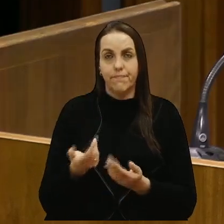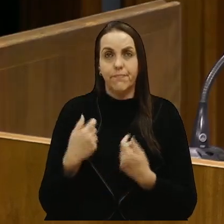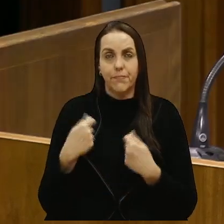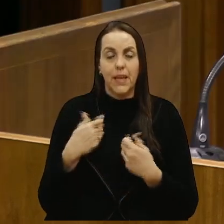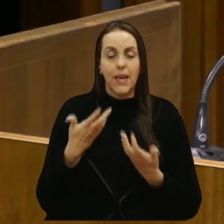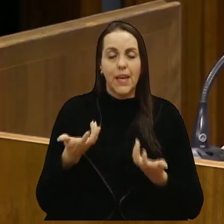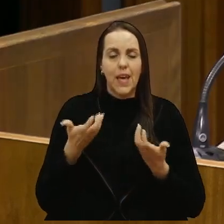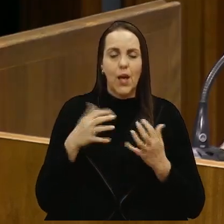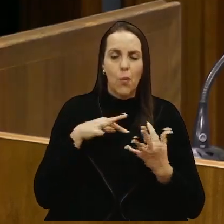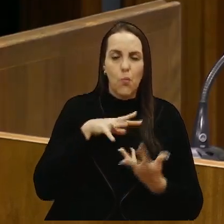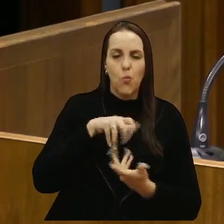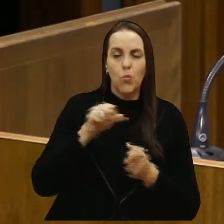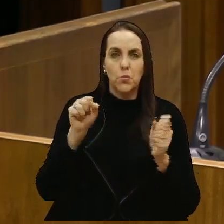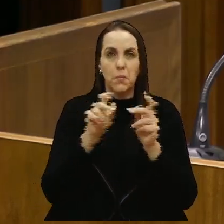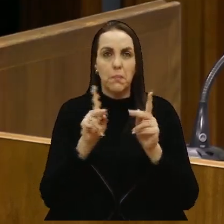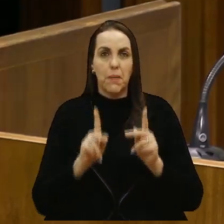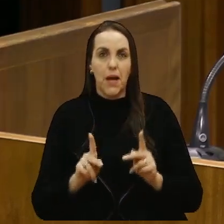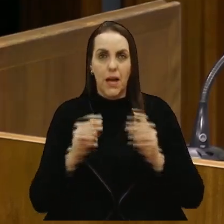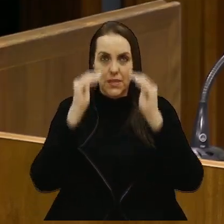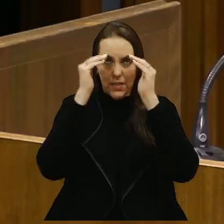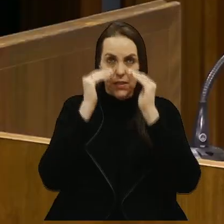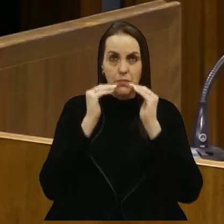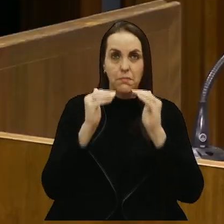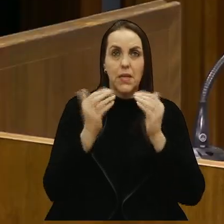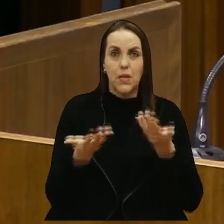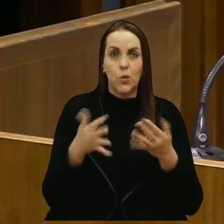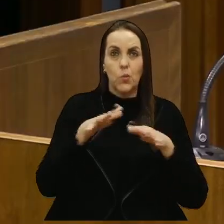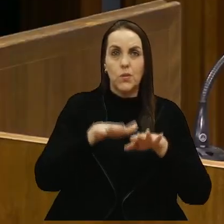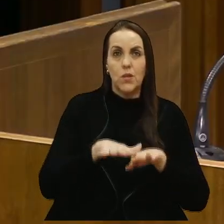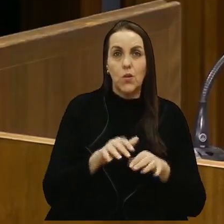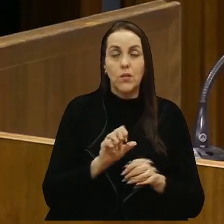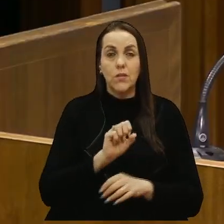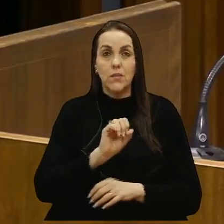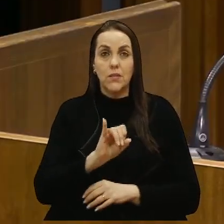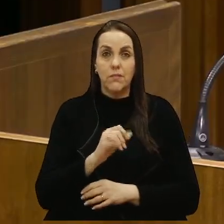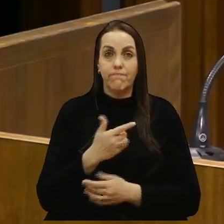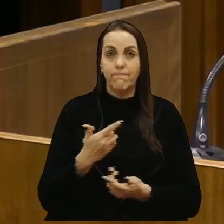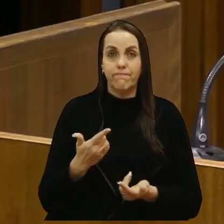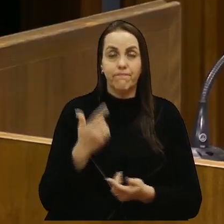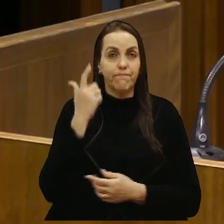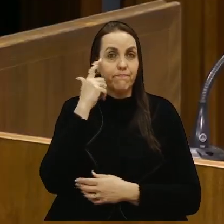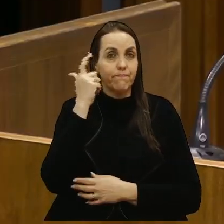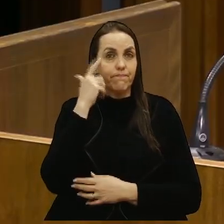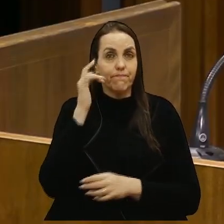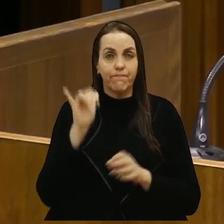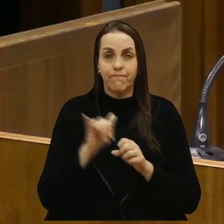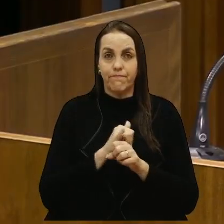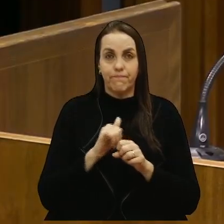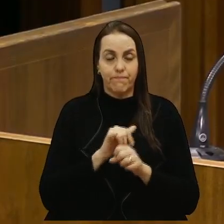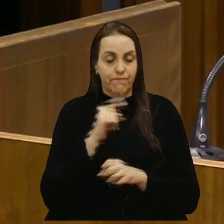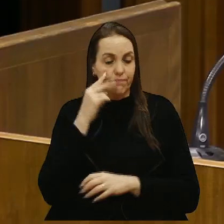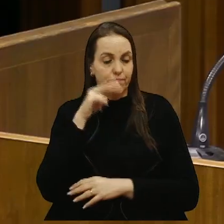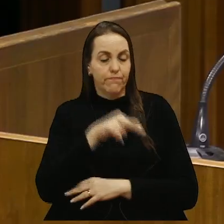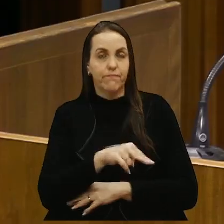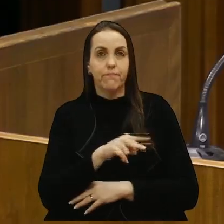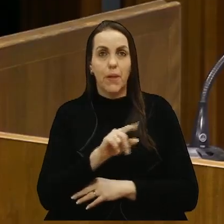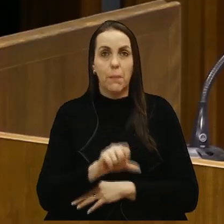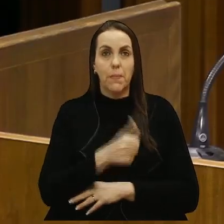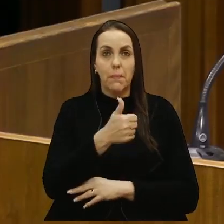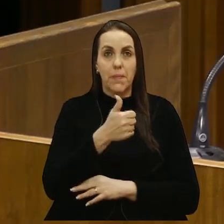de paz, de respeito, de inclusão, se a gente não pensa na primeira infância e